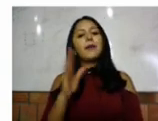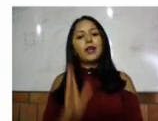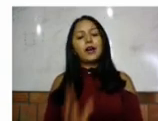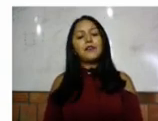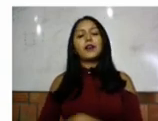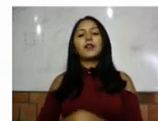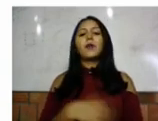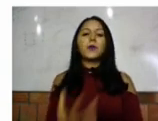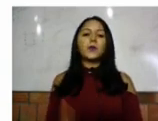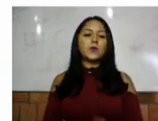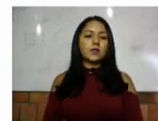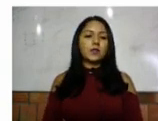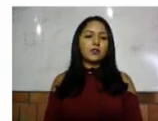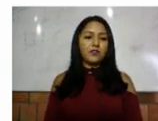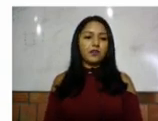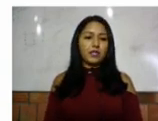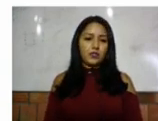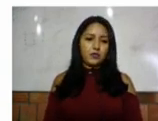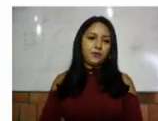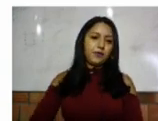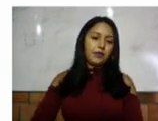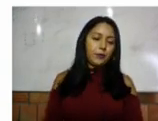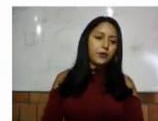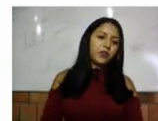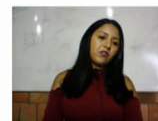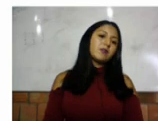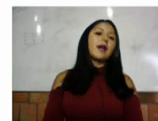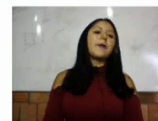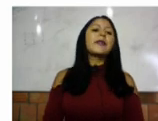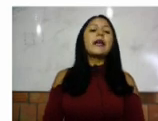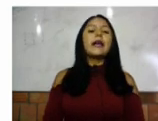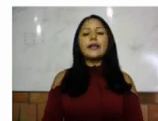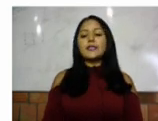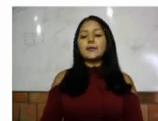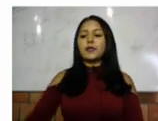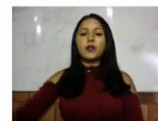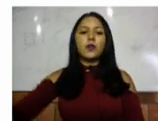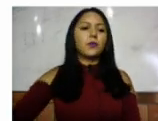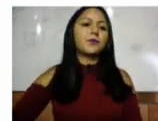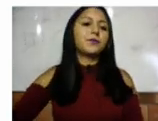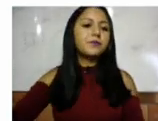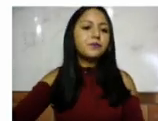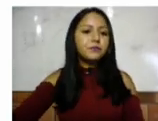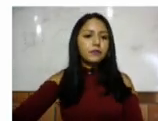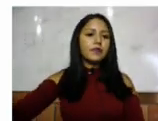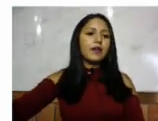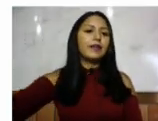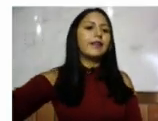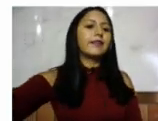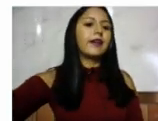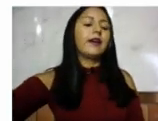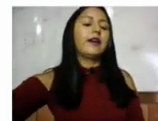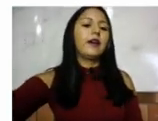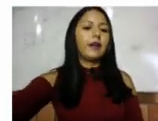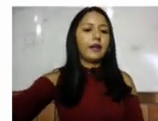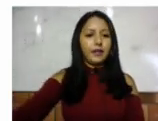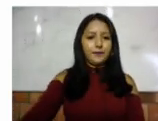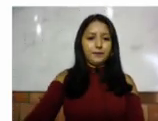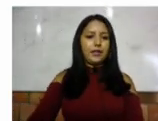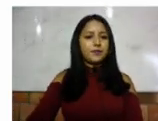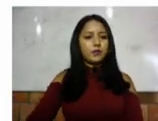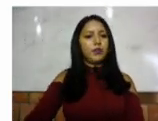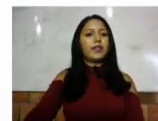na palavra ela tem uma pronúncia diferente tá bom então vamos lá em espanhol e a letra